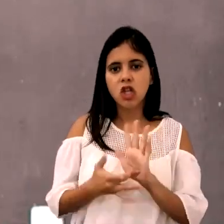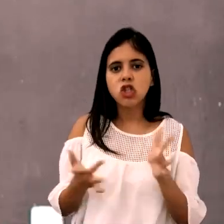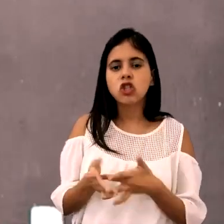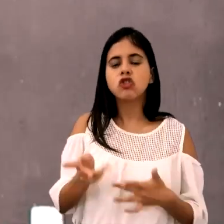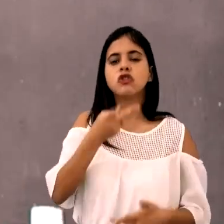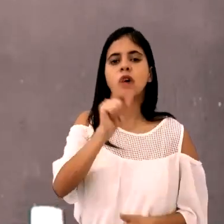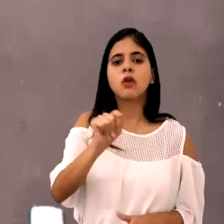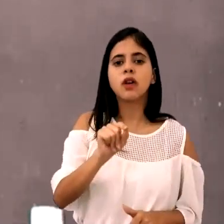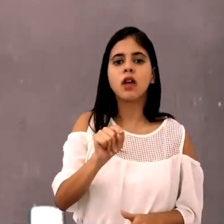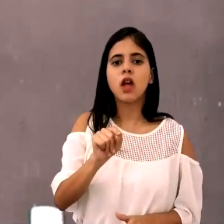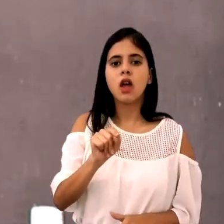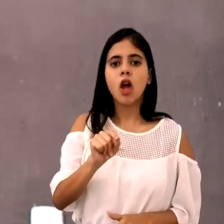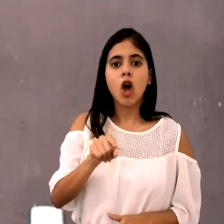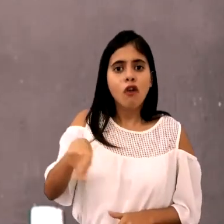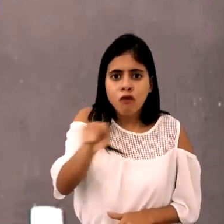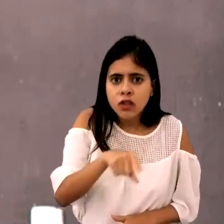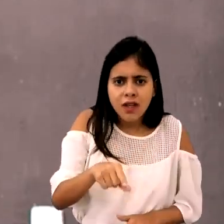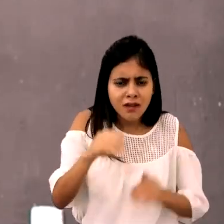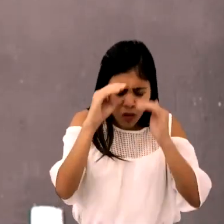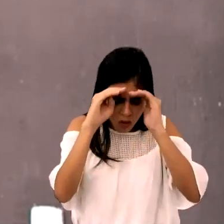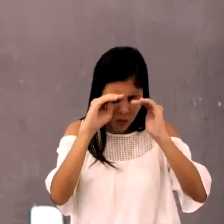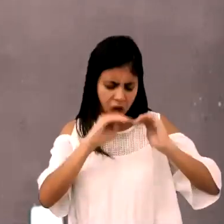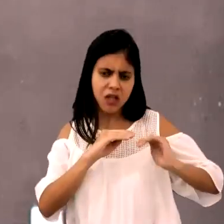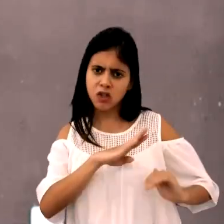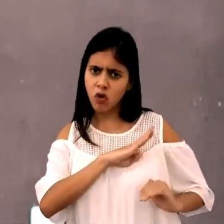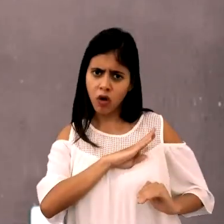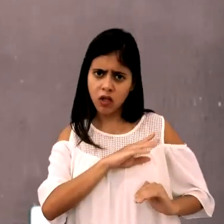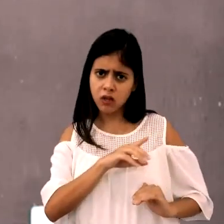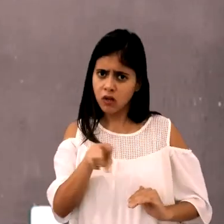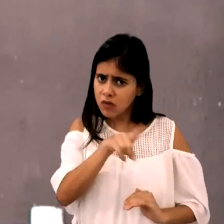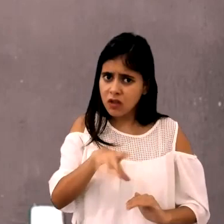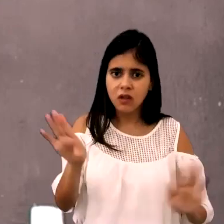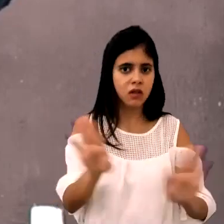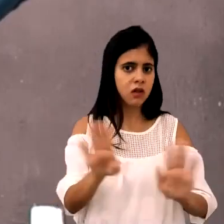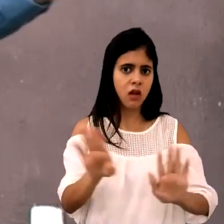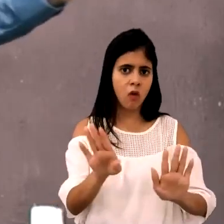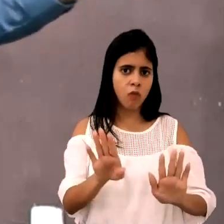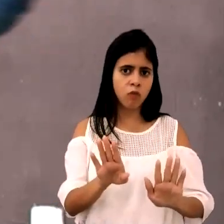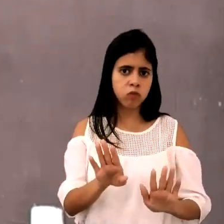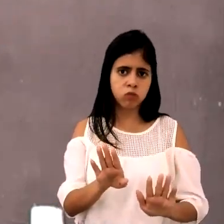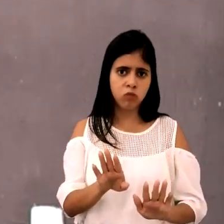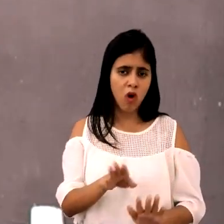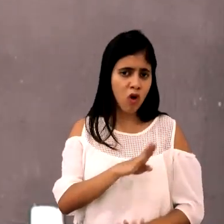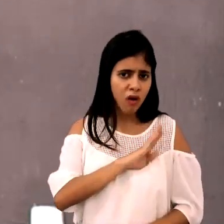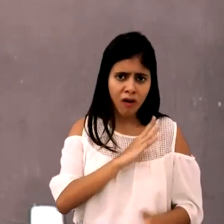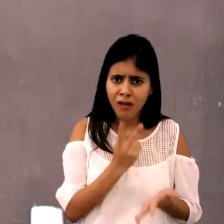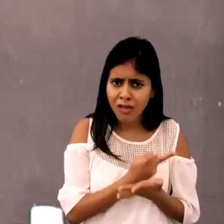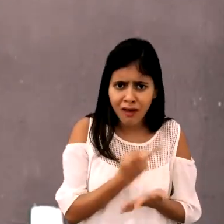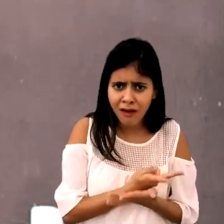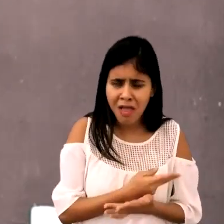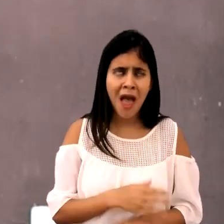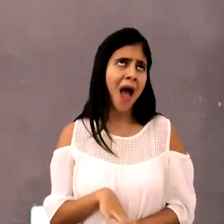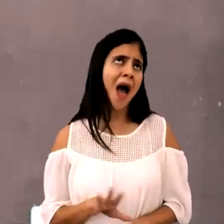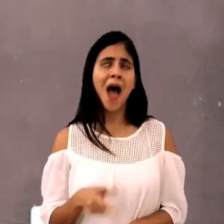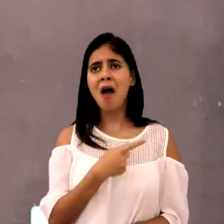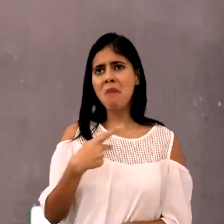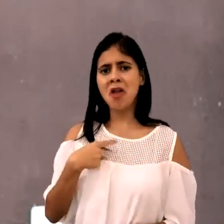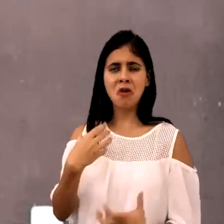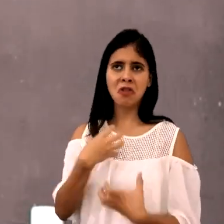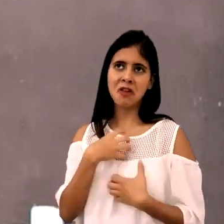Jesus disse, não siga o seu coração. Ele é enganoso. Não, mas eu estou sentindo paz. Paz do